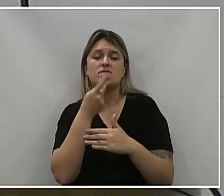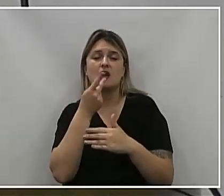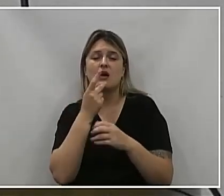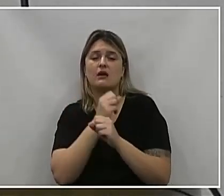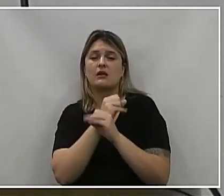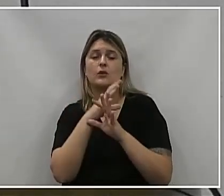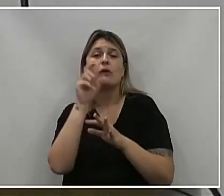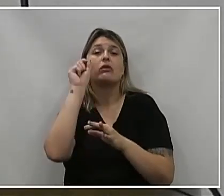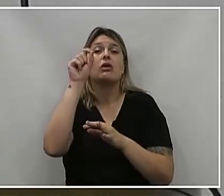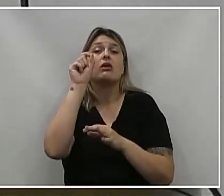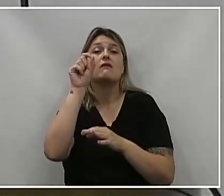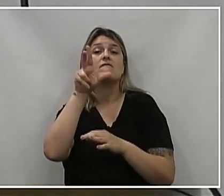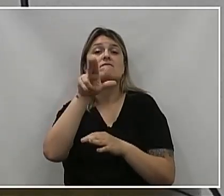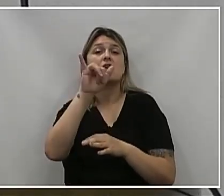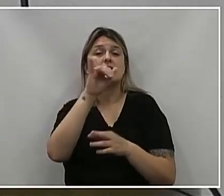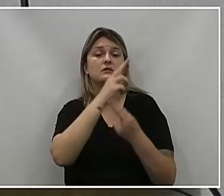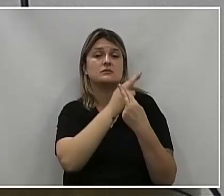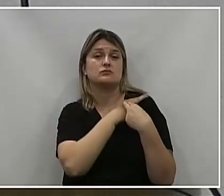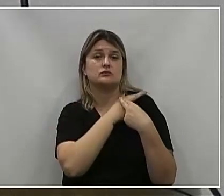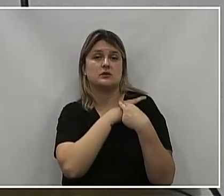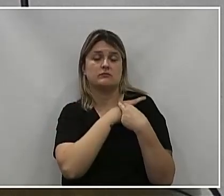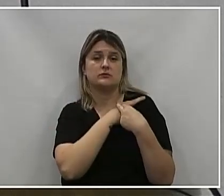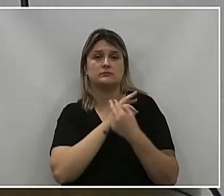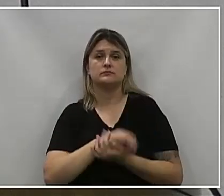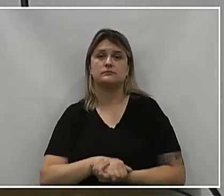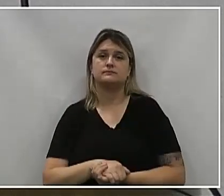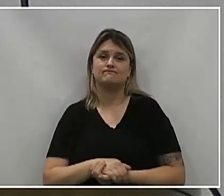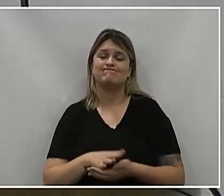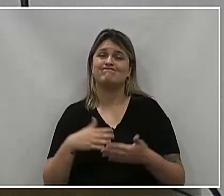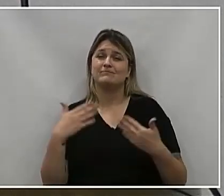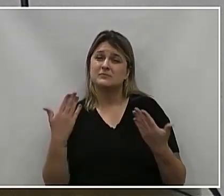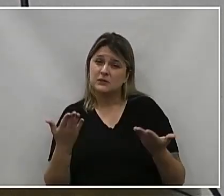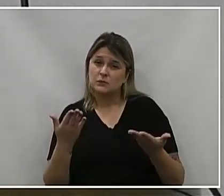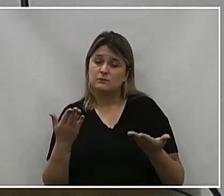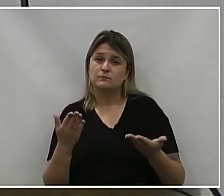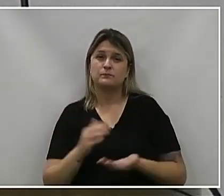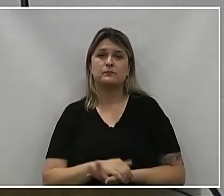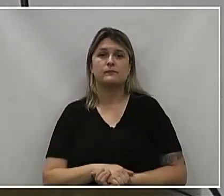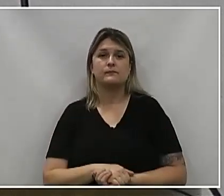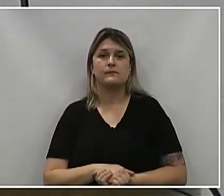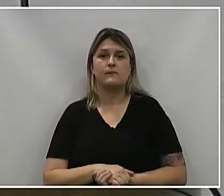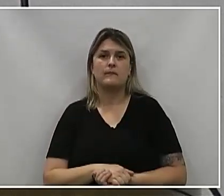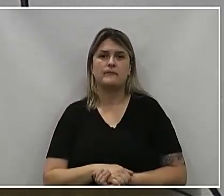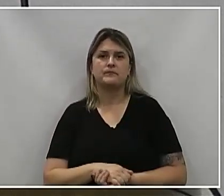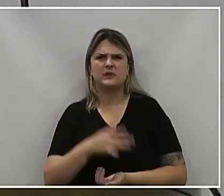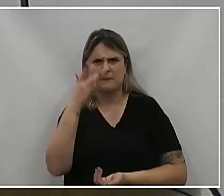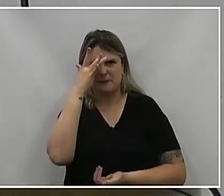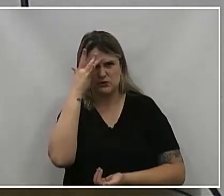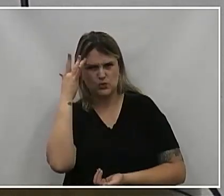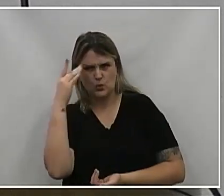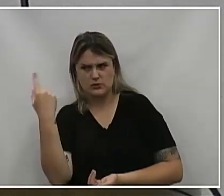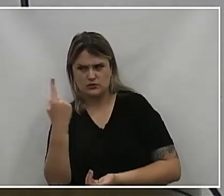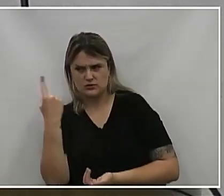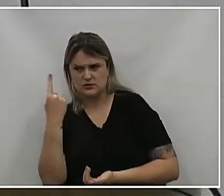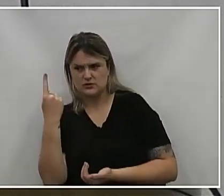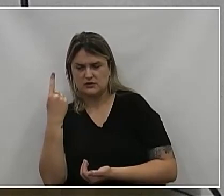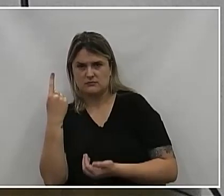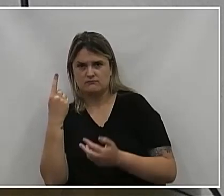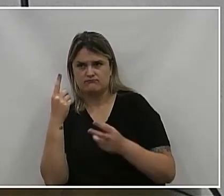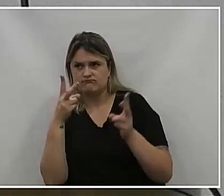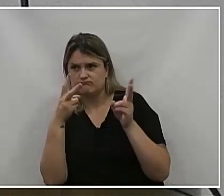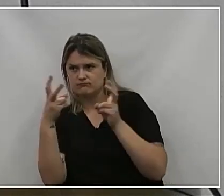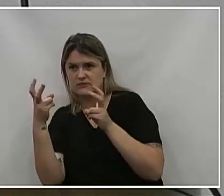o verificador independente. E, senhores, é facto que o verificador independente precisa ser contratado